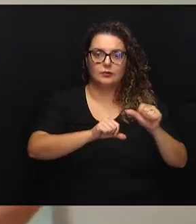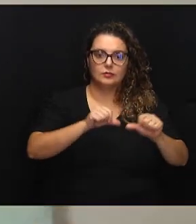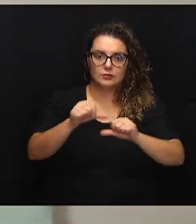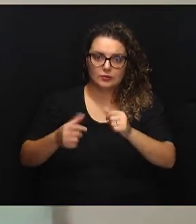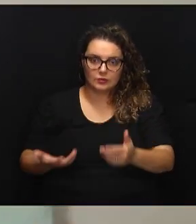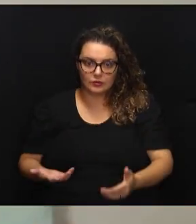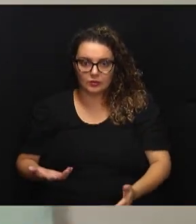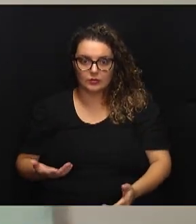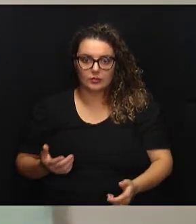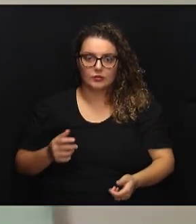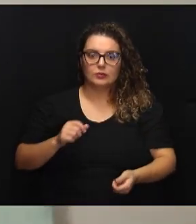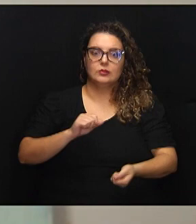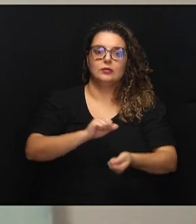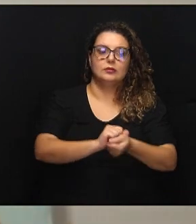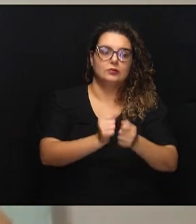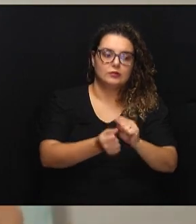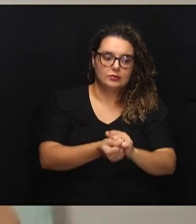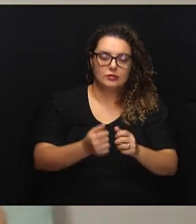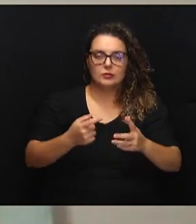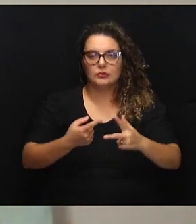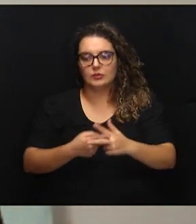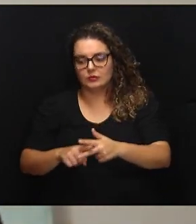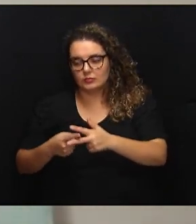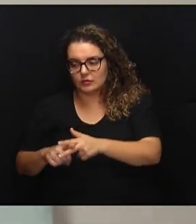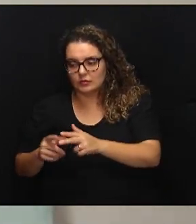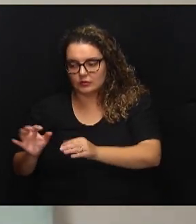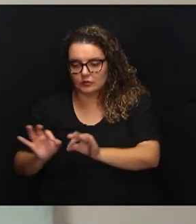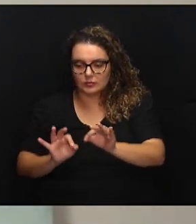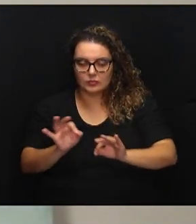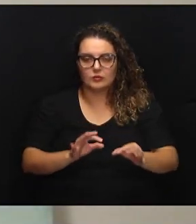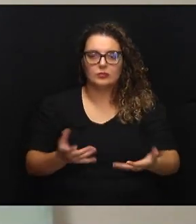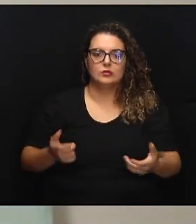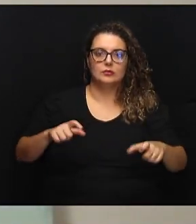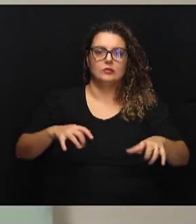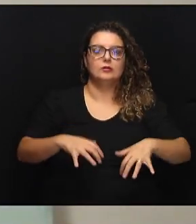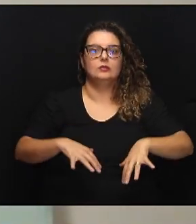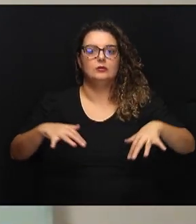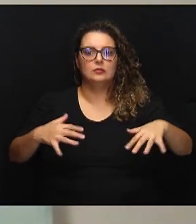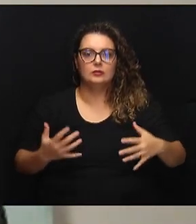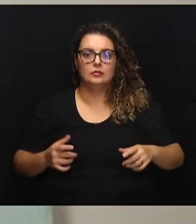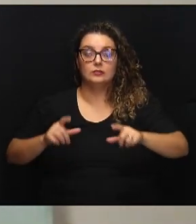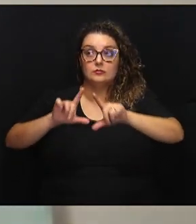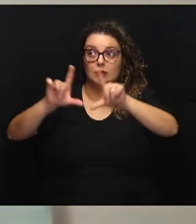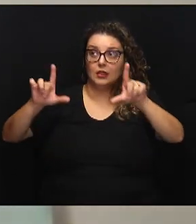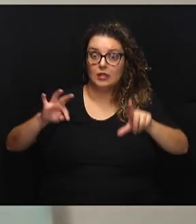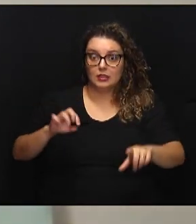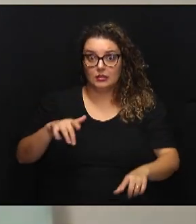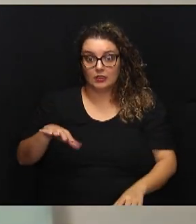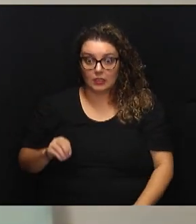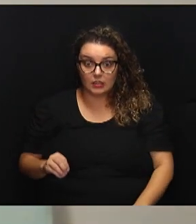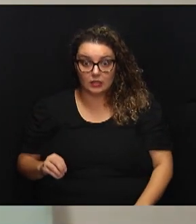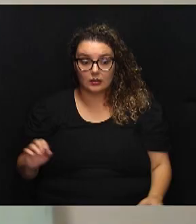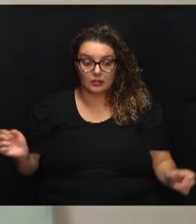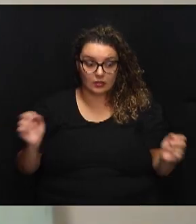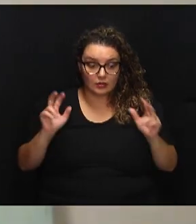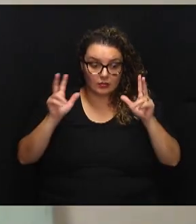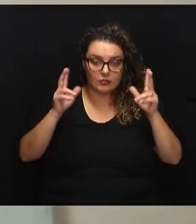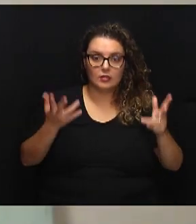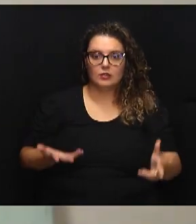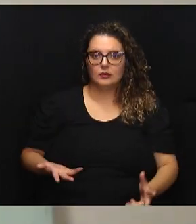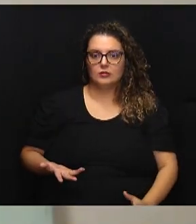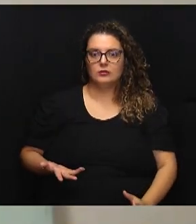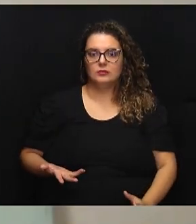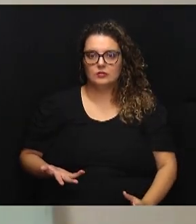de reformas nos estádios, trazendo mais telões, coisas que chamem a atenção, né,